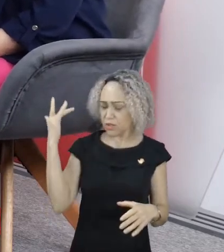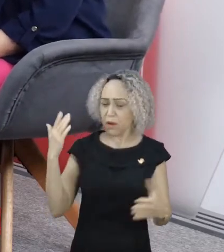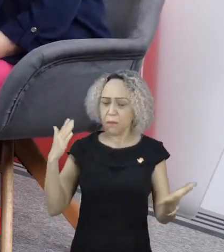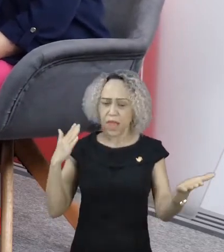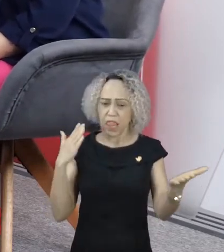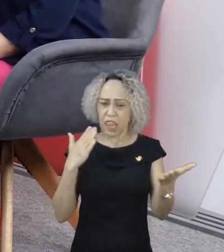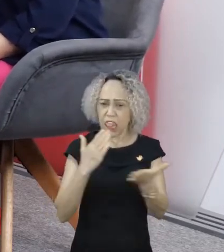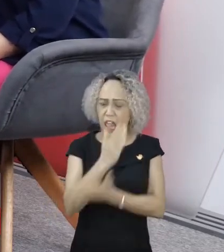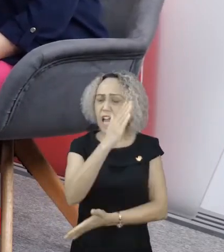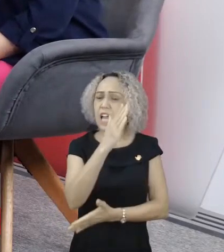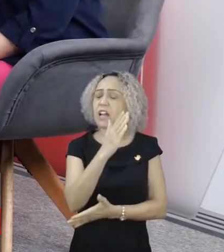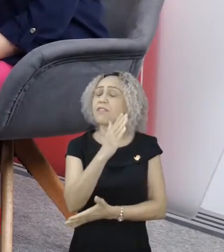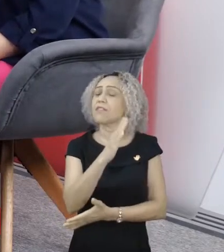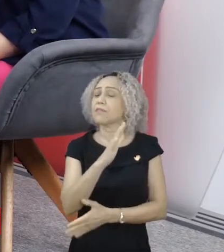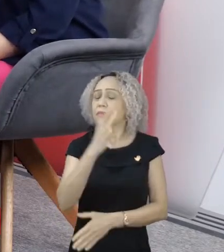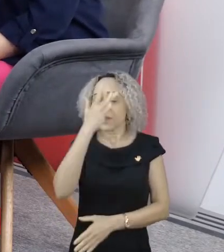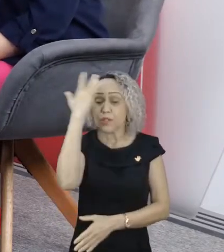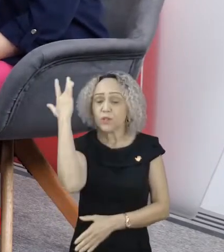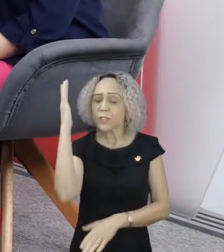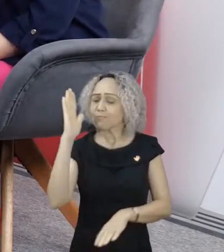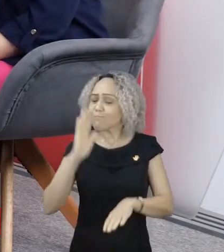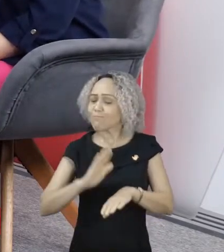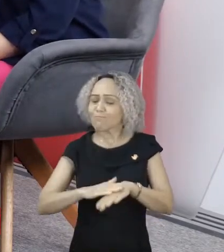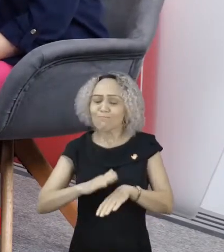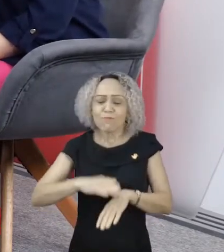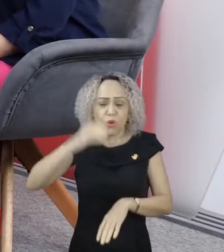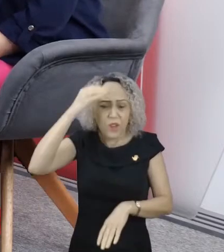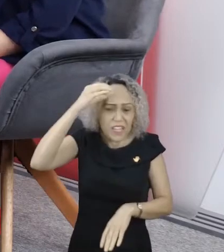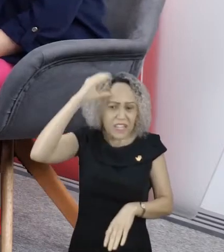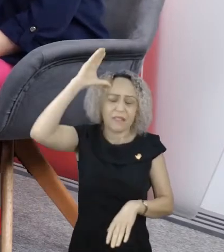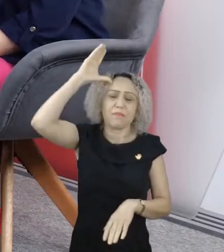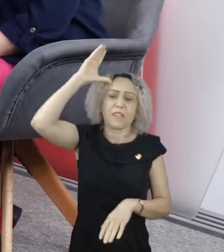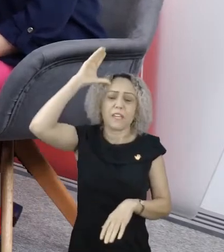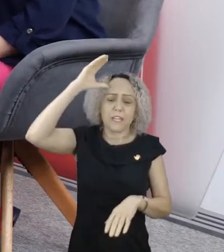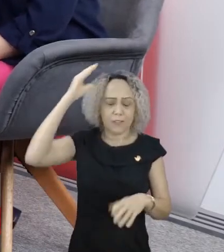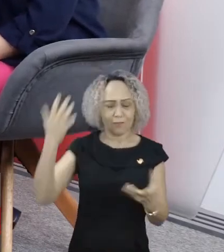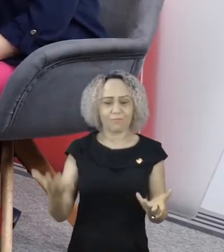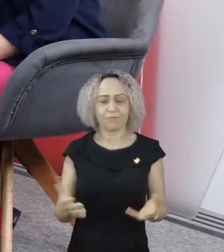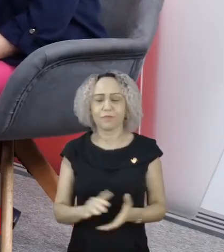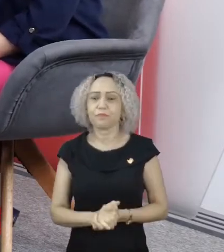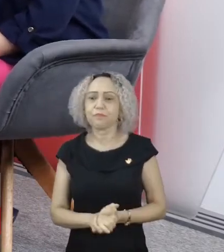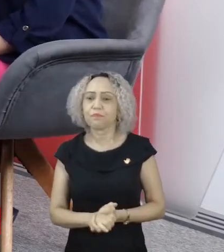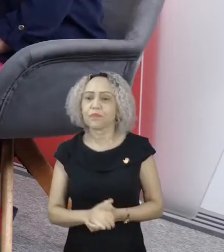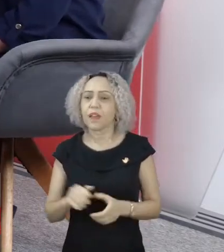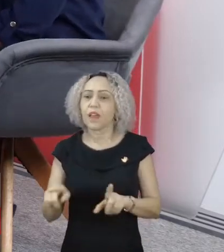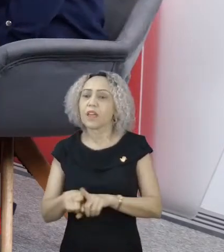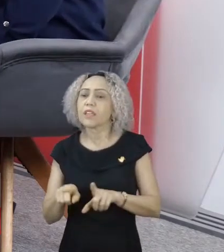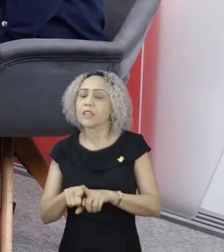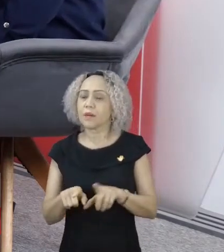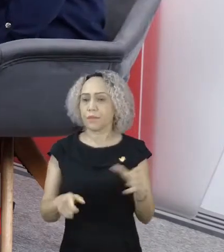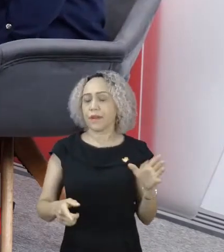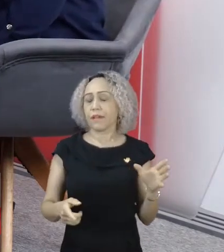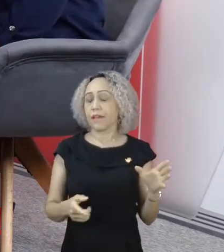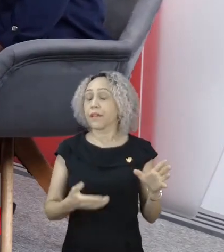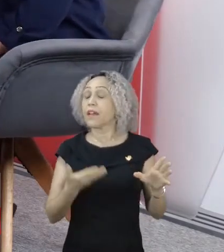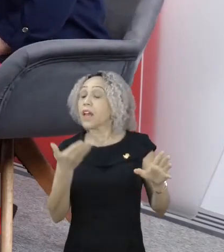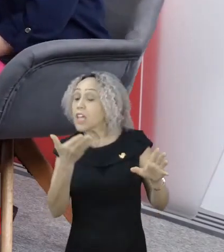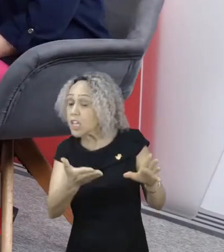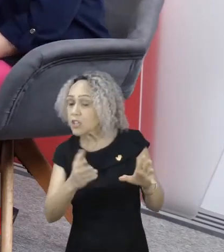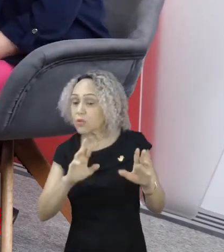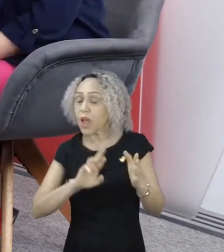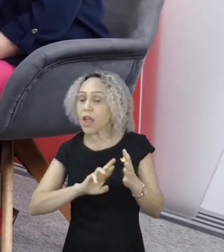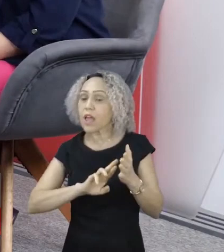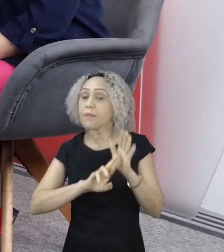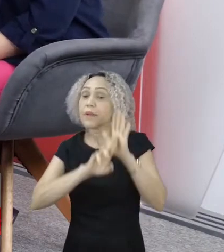com a eleição do presidente Lula também foi retomado o Pacto Federativo, né, essa relação respeitosa aí entre União, Estados e municípios. Eu queria